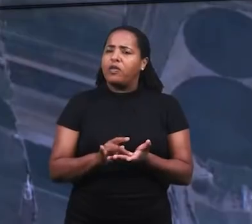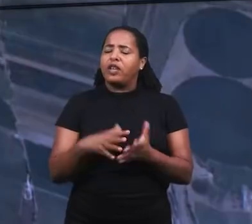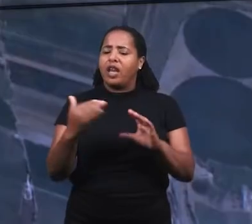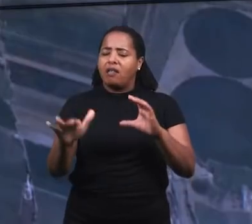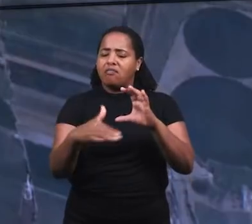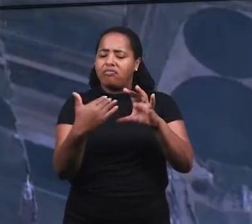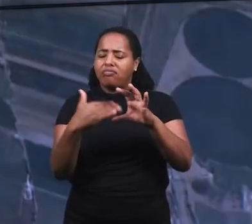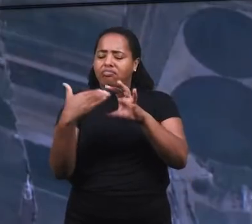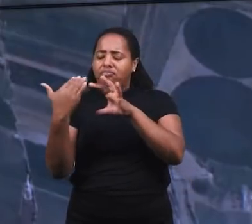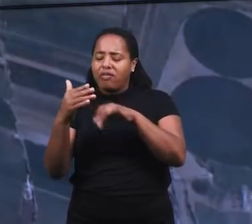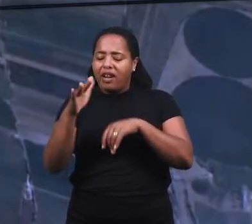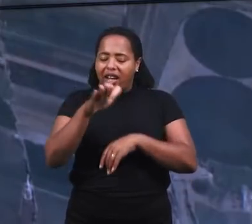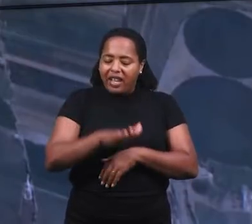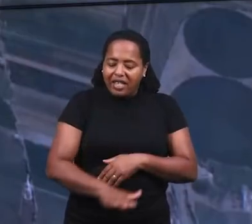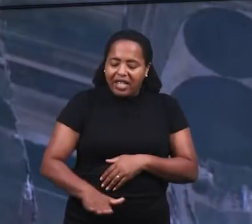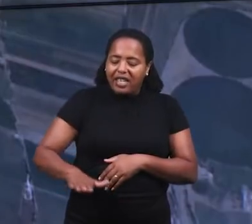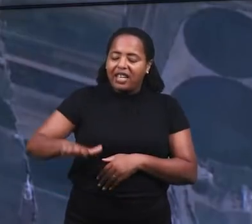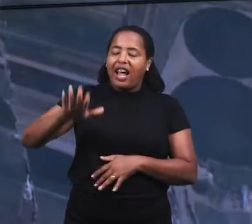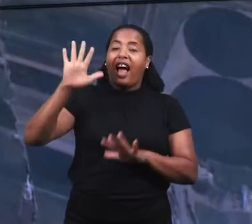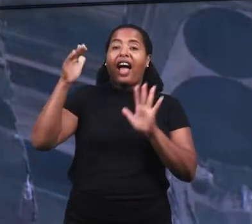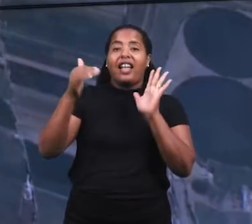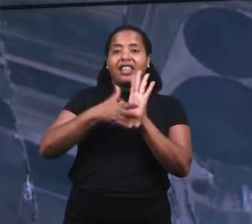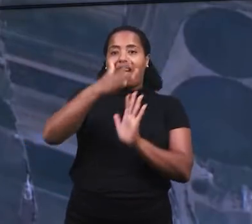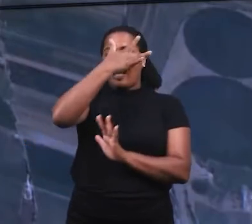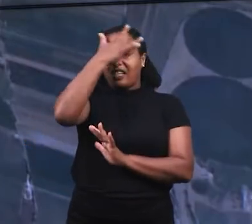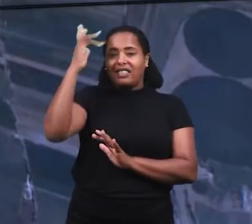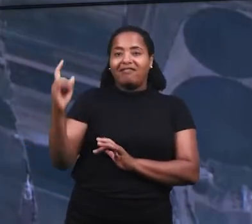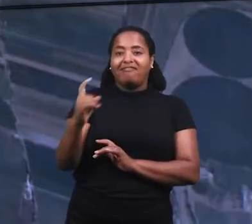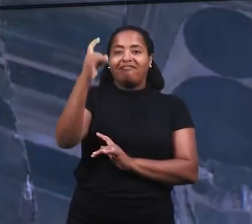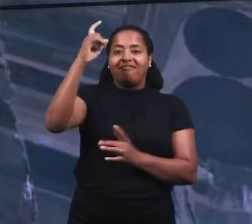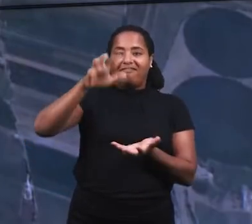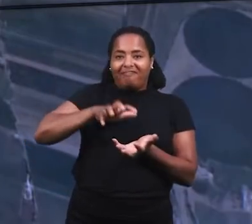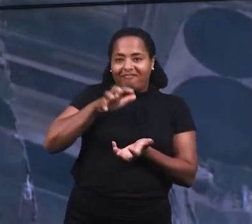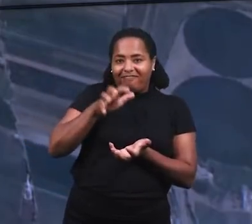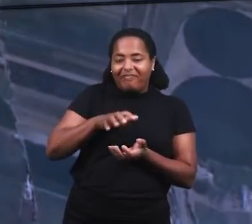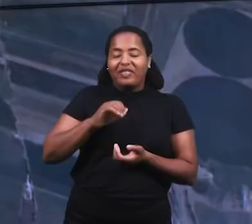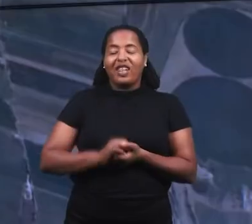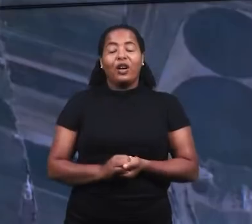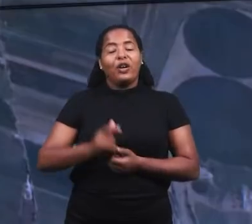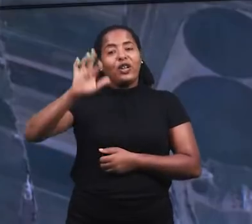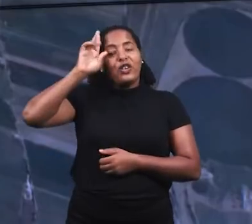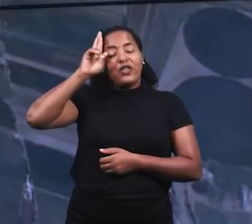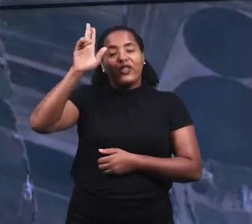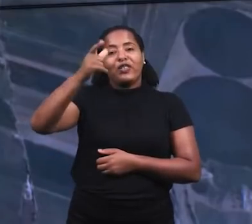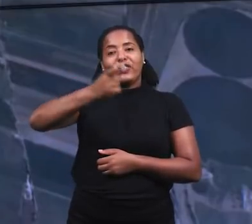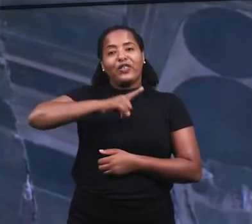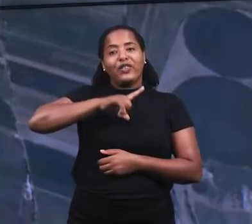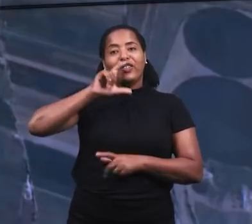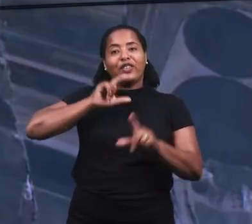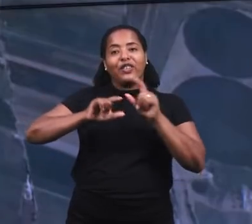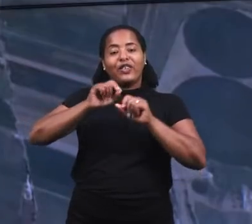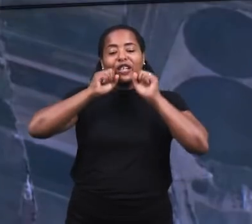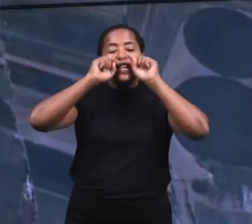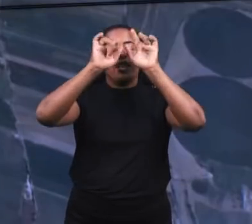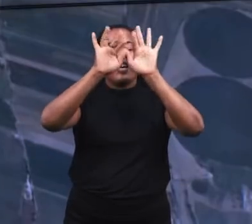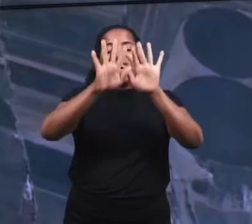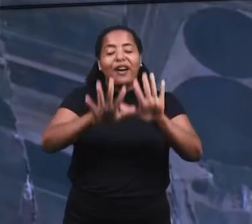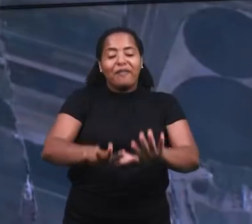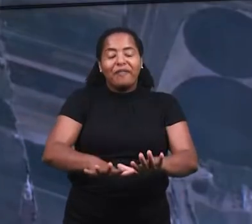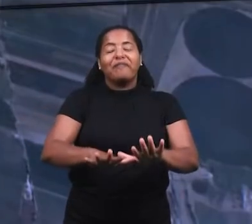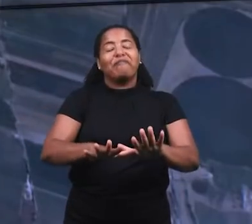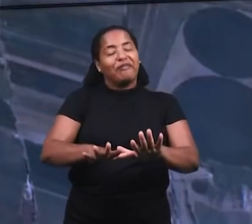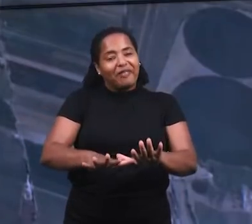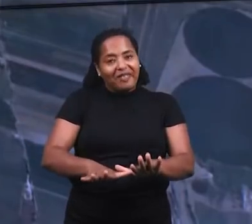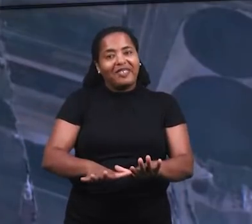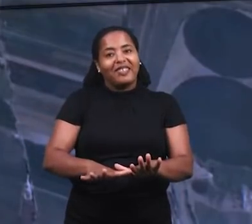afirma que a participação dos irmãos vai desde a criança até aos anciãos. E o Senhor tem com